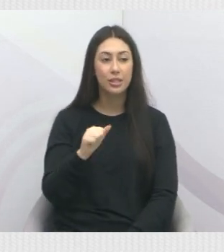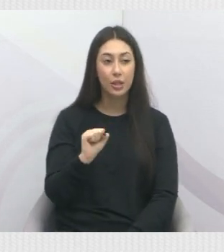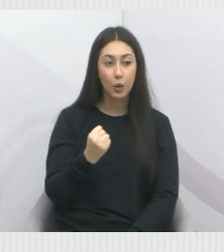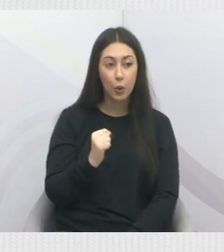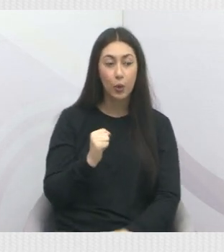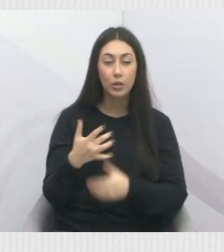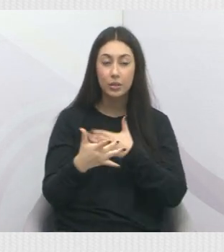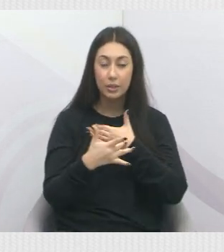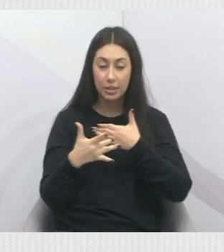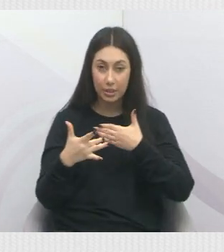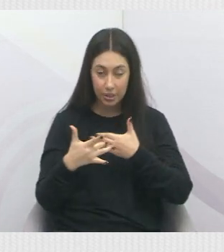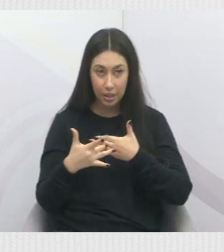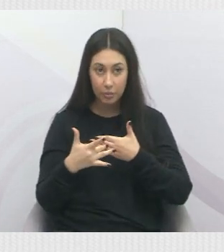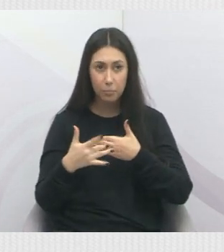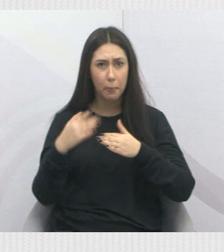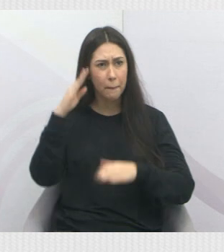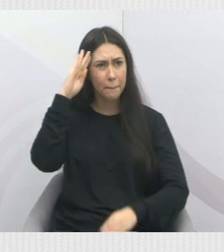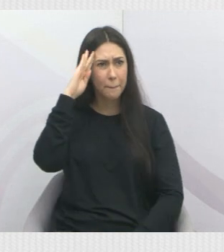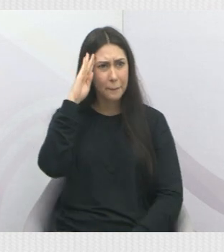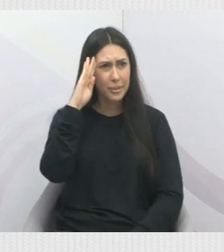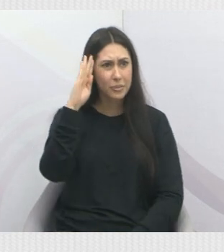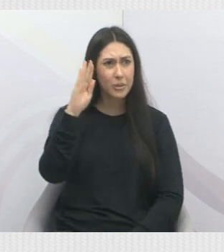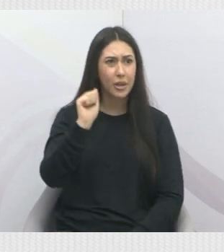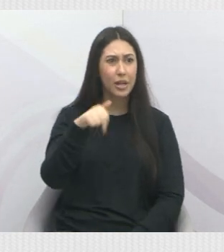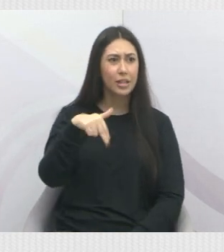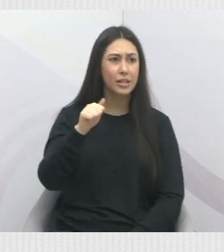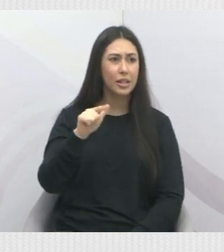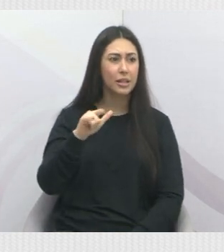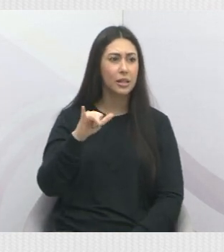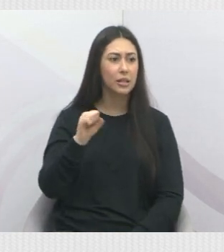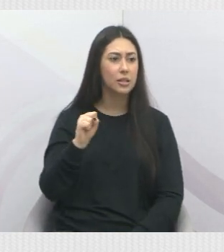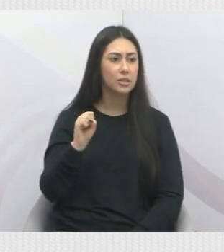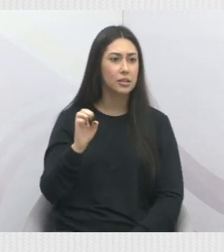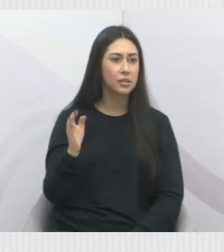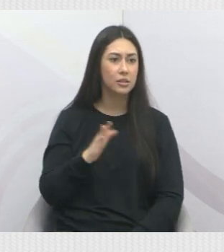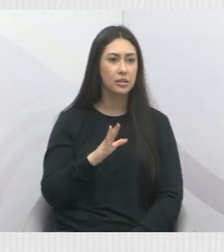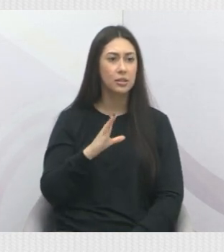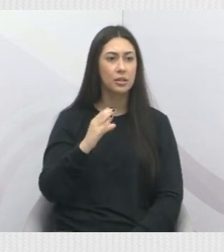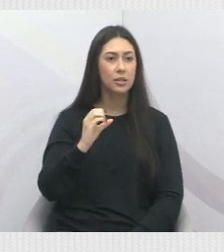527.378 exames. Em destaque, análises clínicas, que é o laboratório municipal.